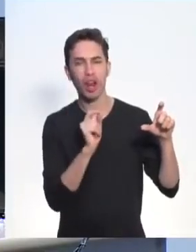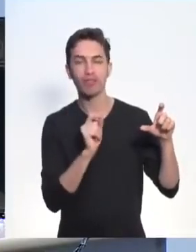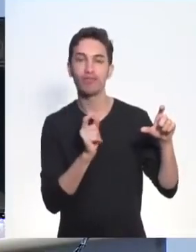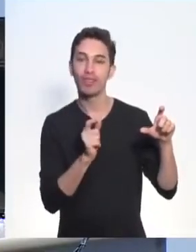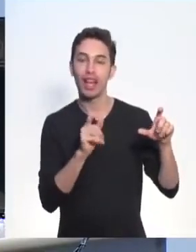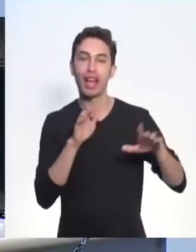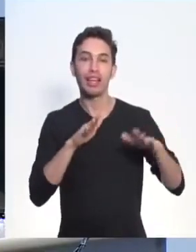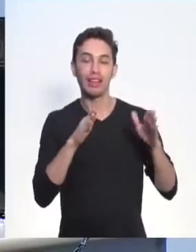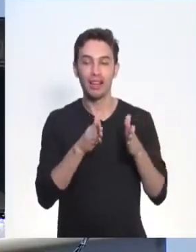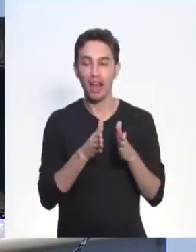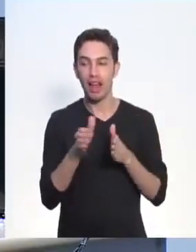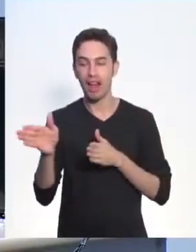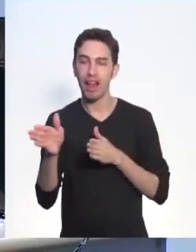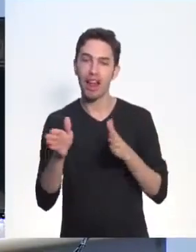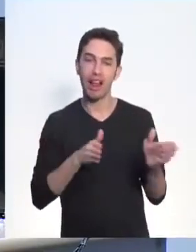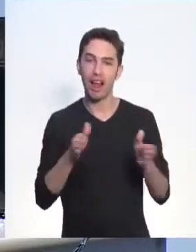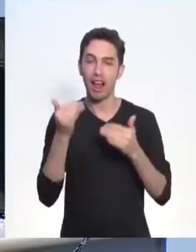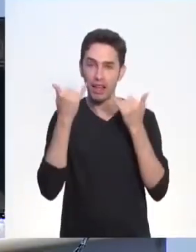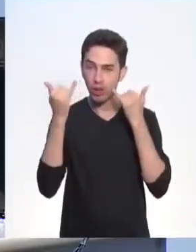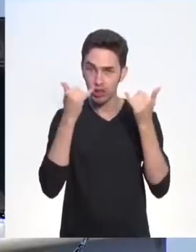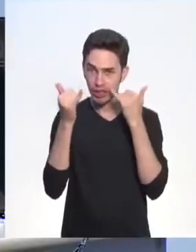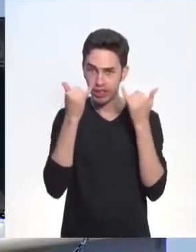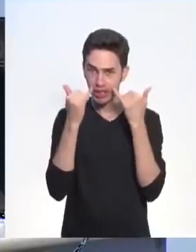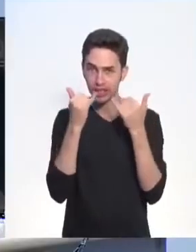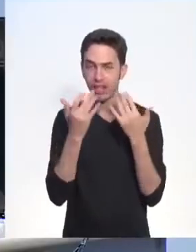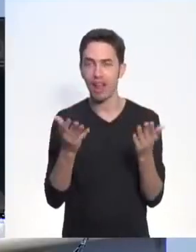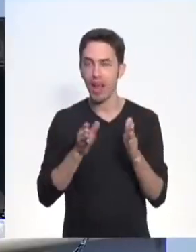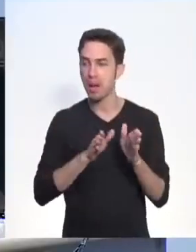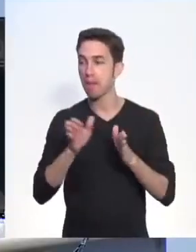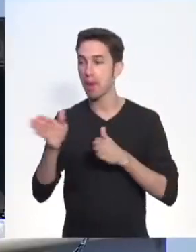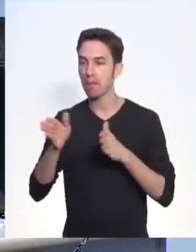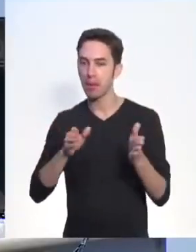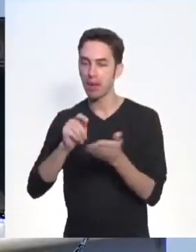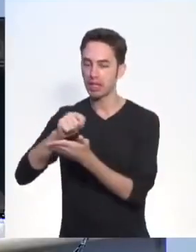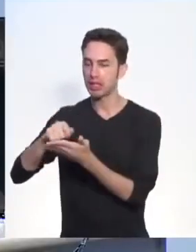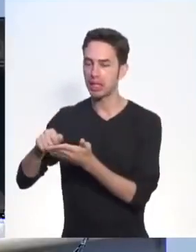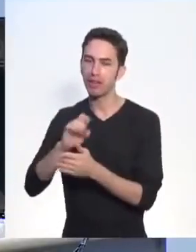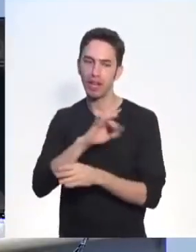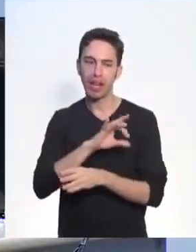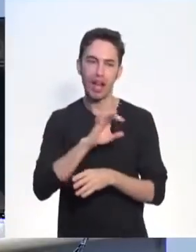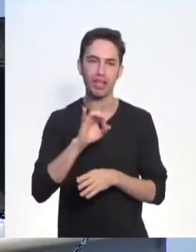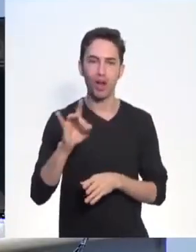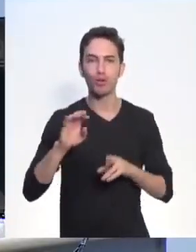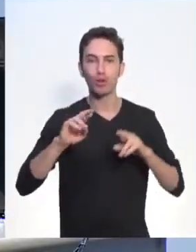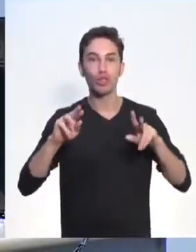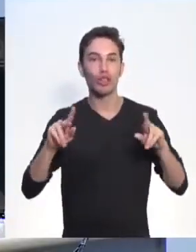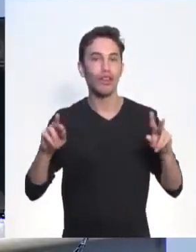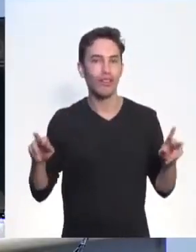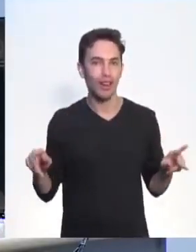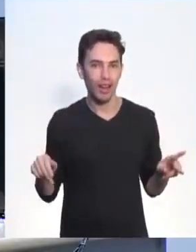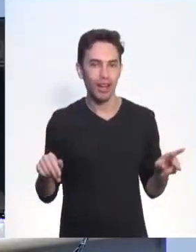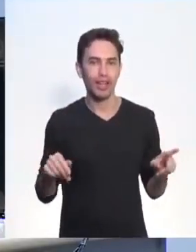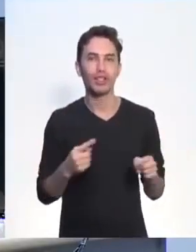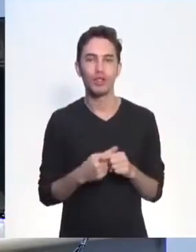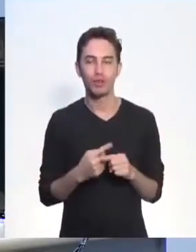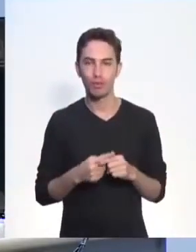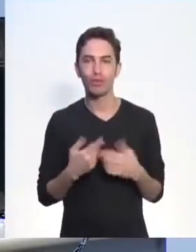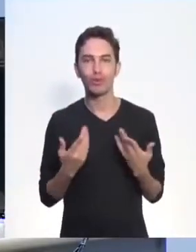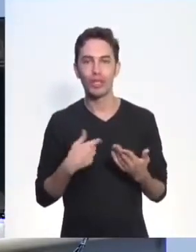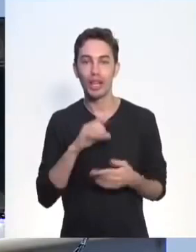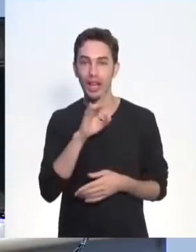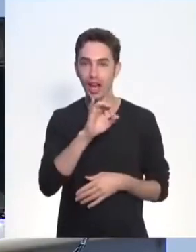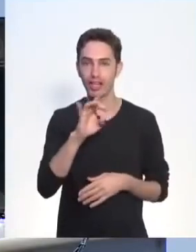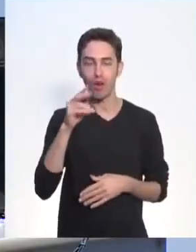um. Então, o fato é um só, mas como cada um enxerga, né, sob que prisma, essa é a